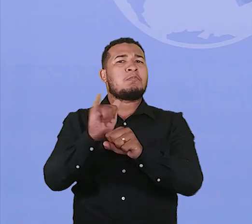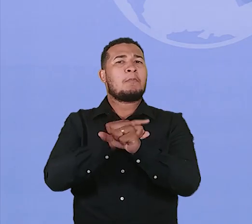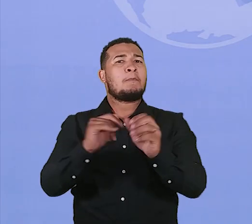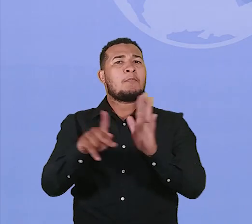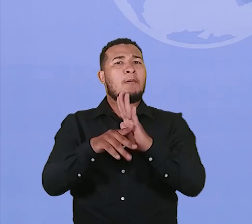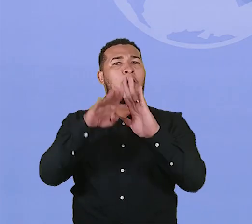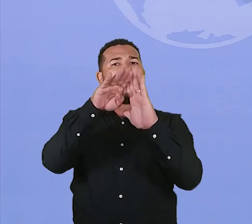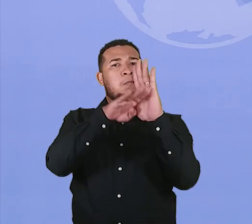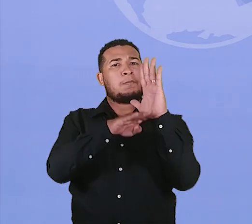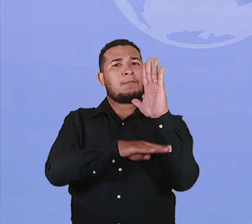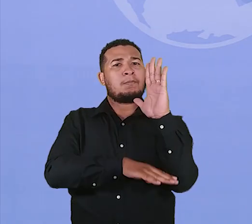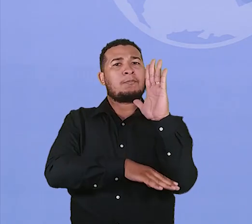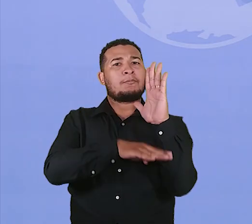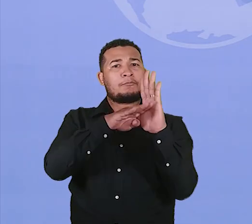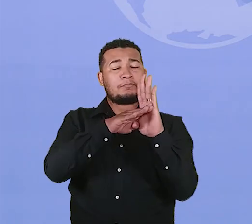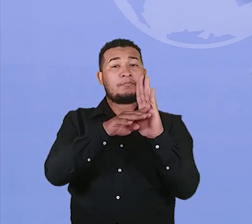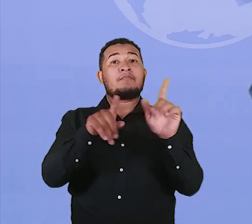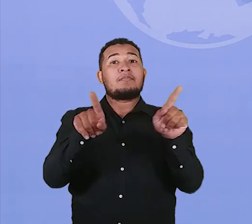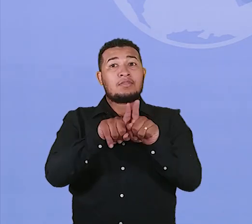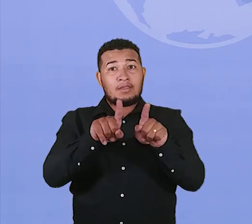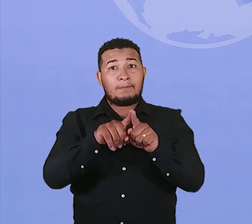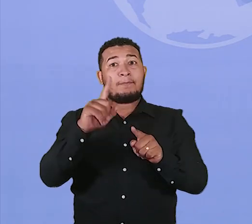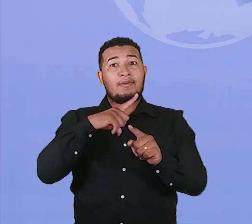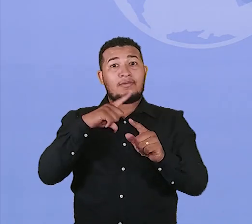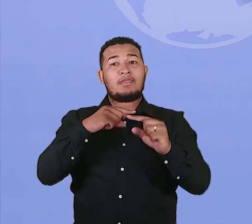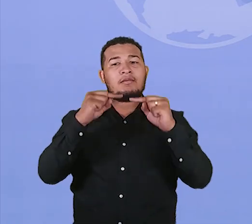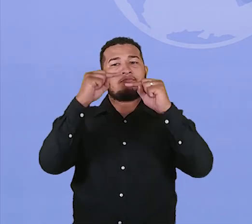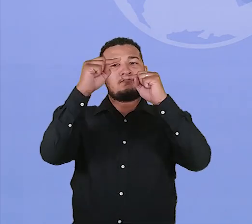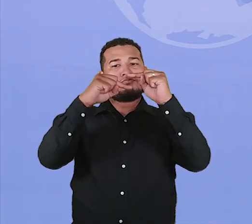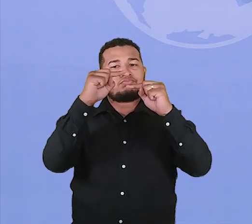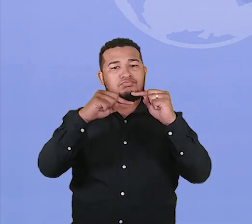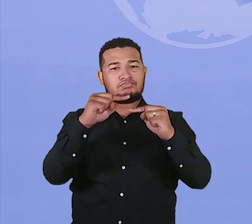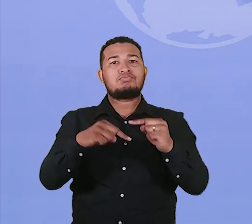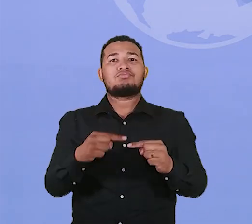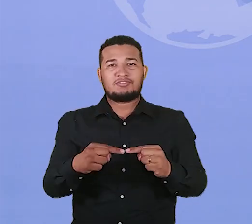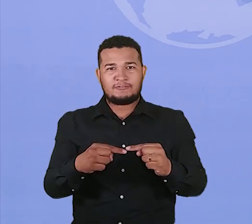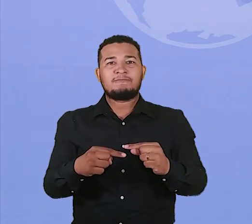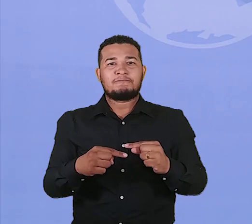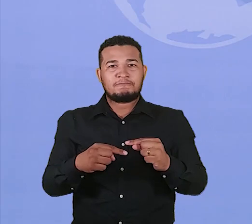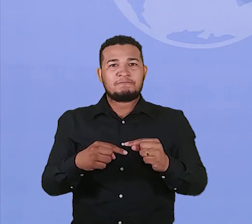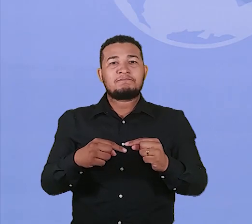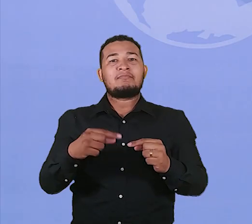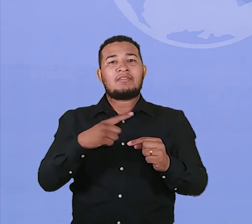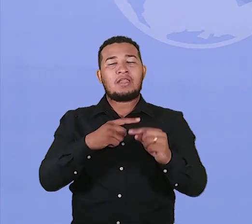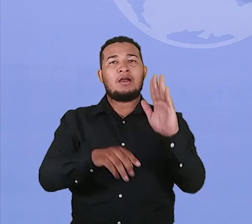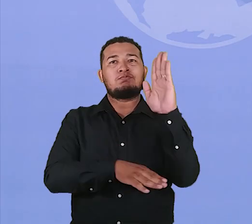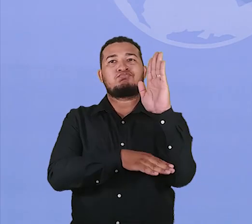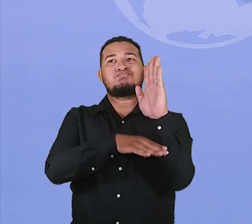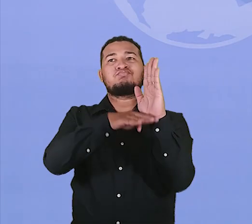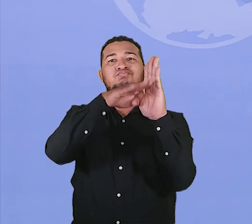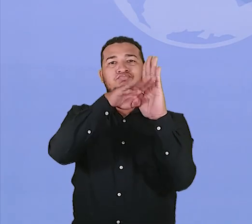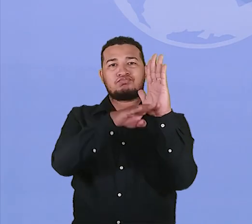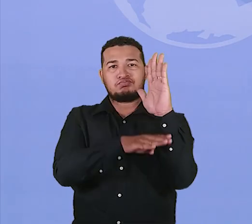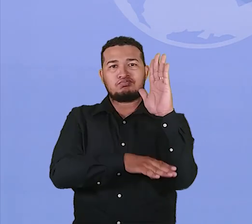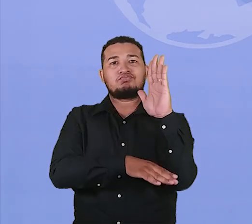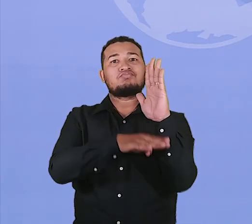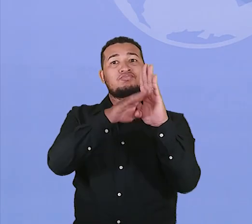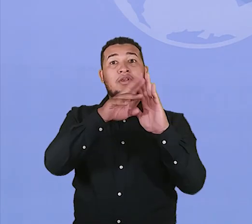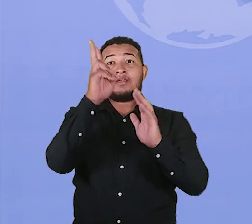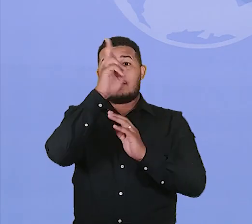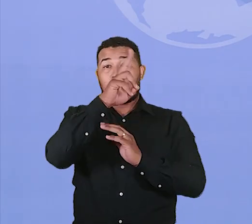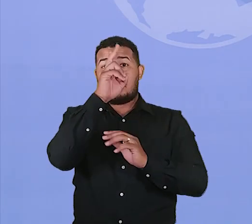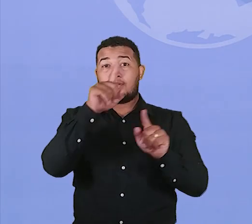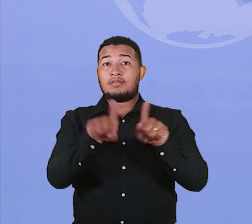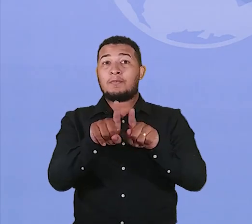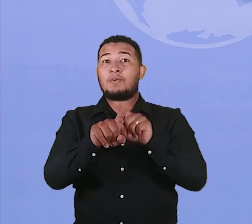do elevador ele também é feito né por roldanas as roldanas vão lá subindo descendo o elevador